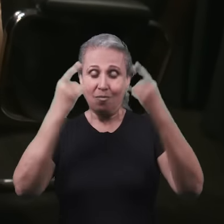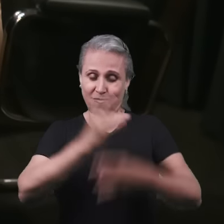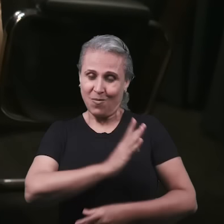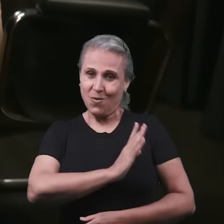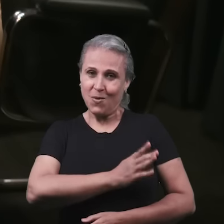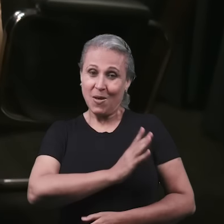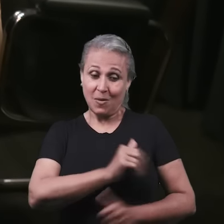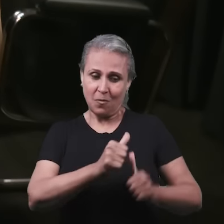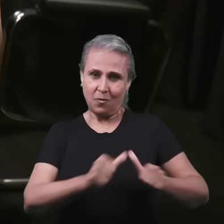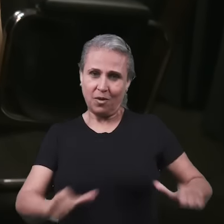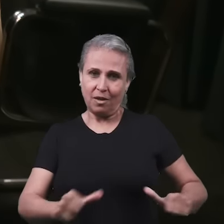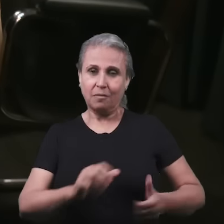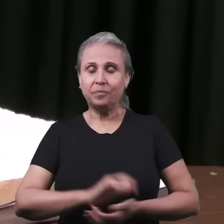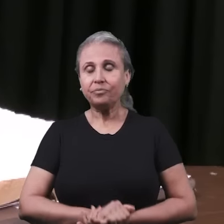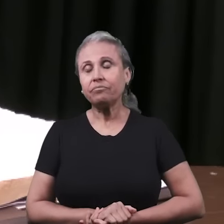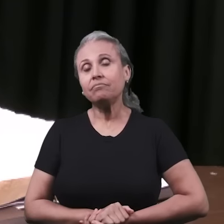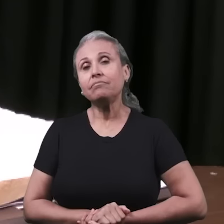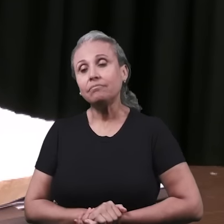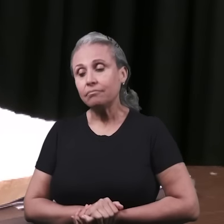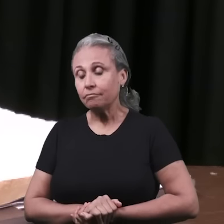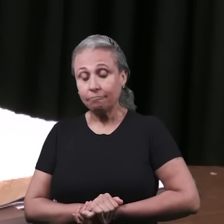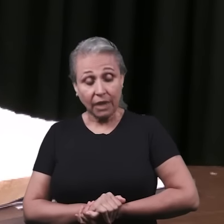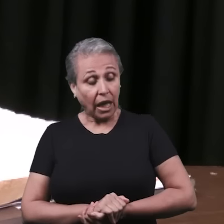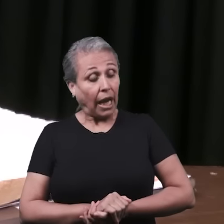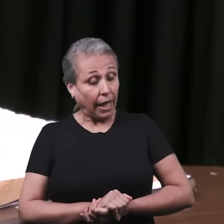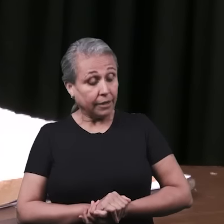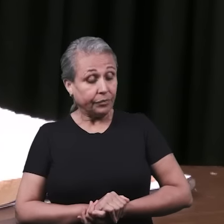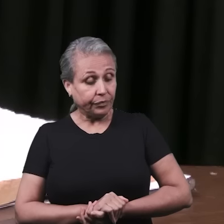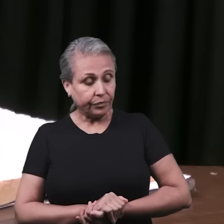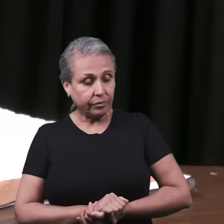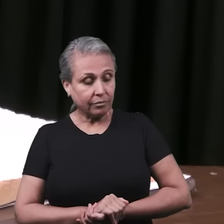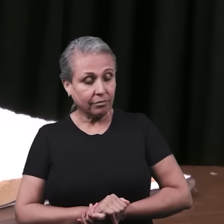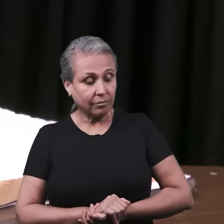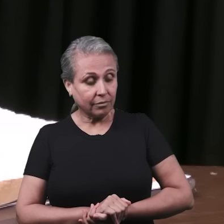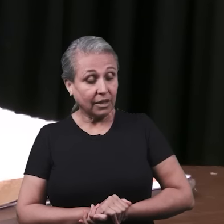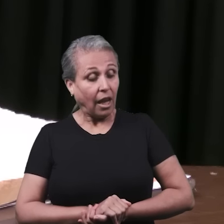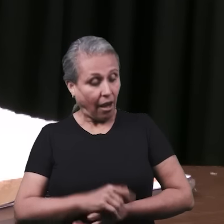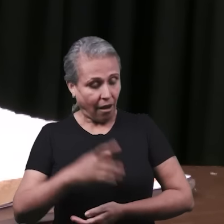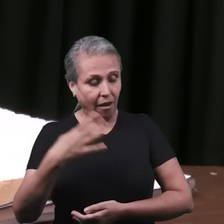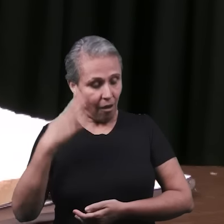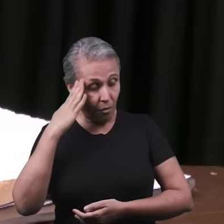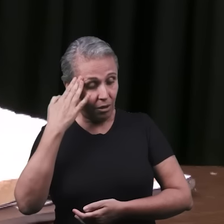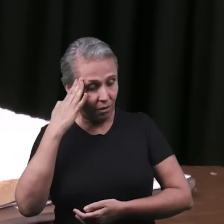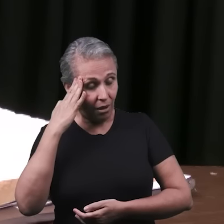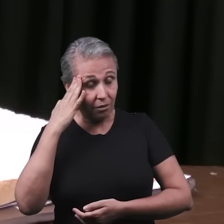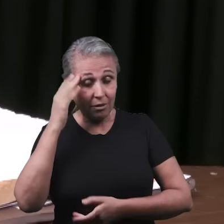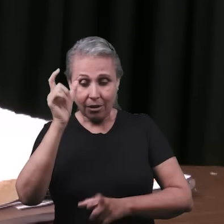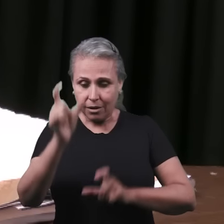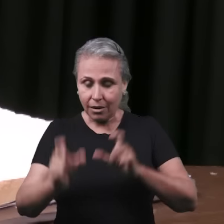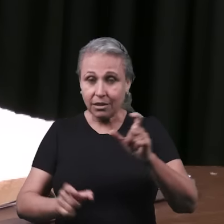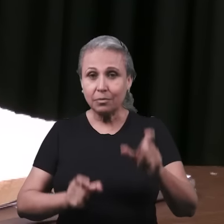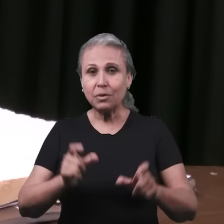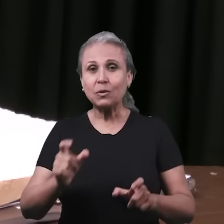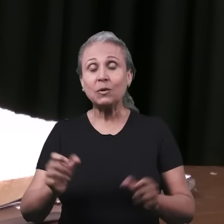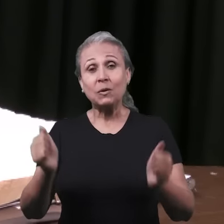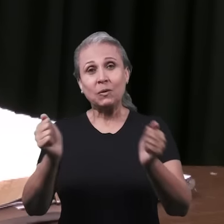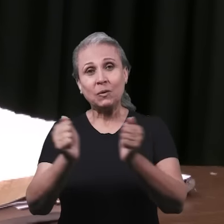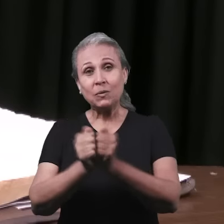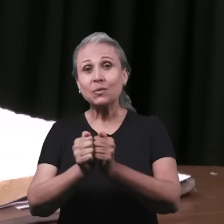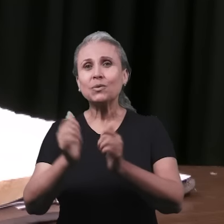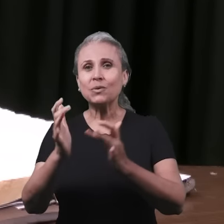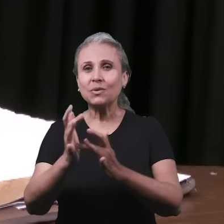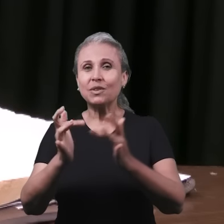isso eu entendo, Tiago, que há pessoas que estão onde Jesus